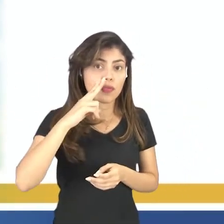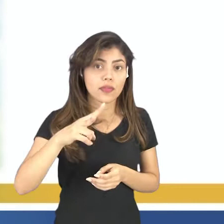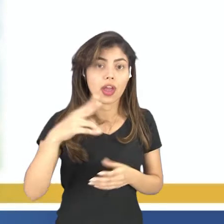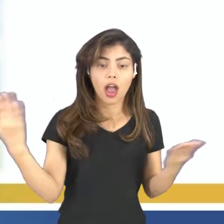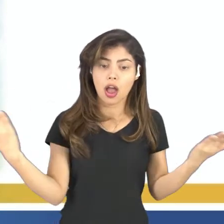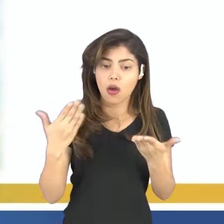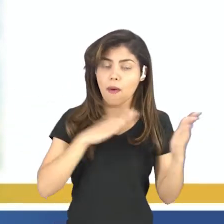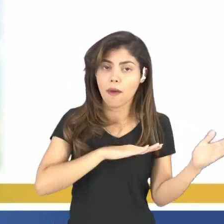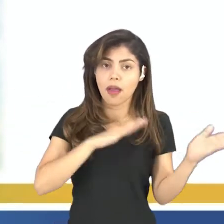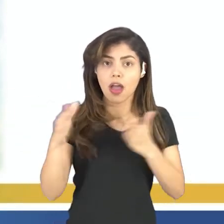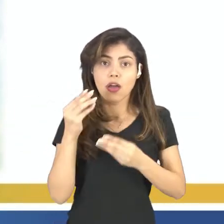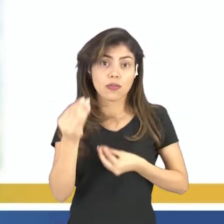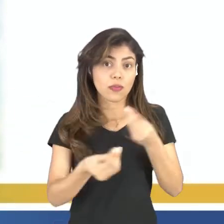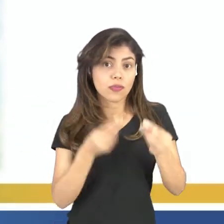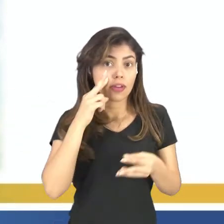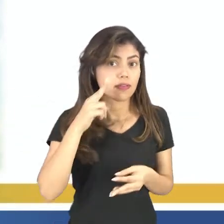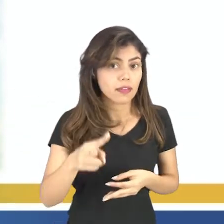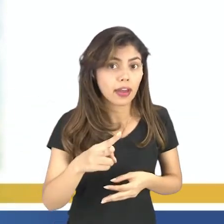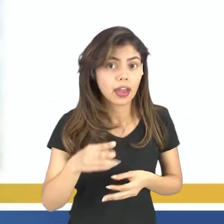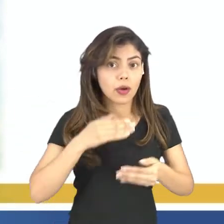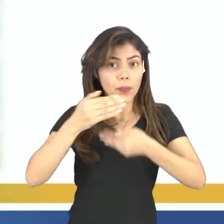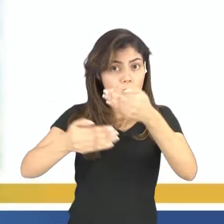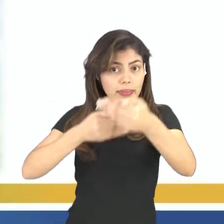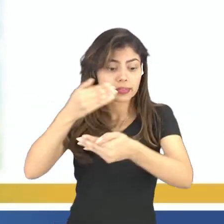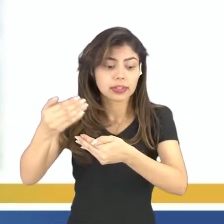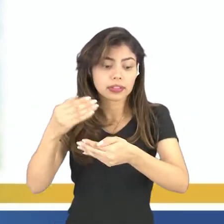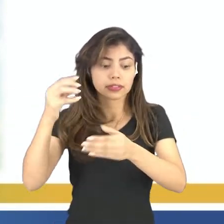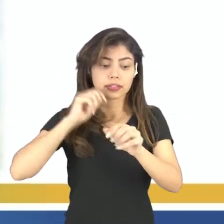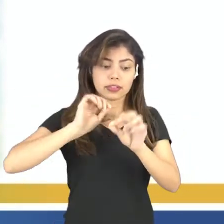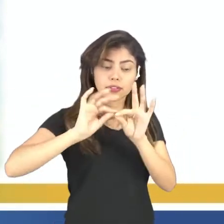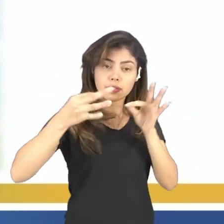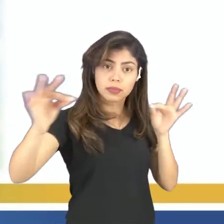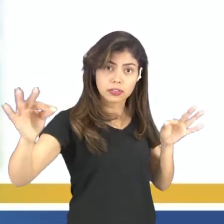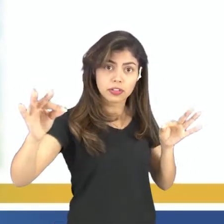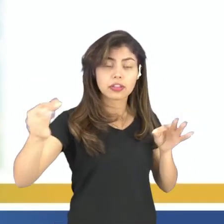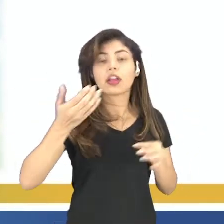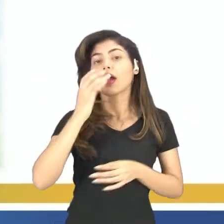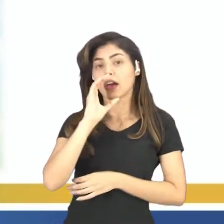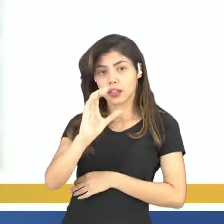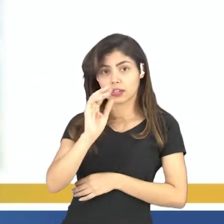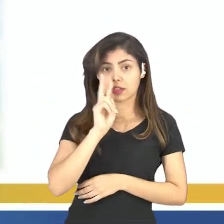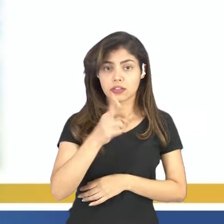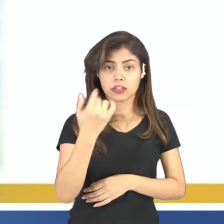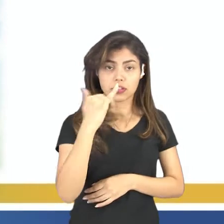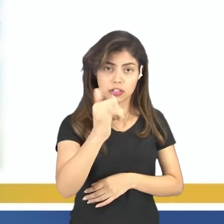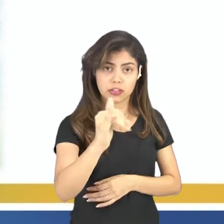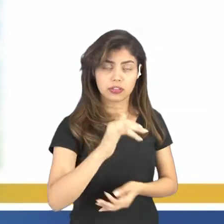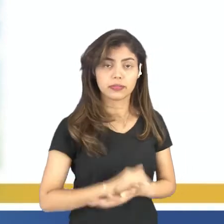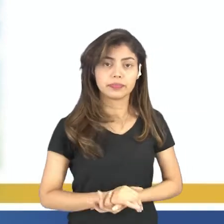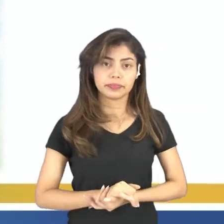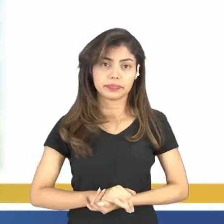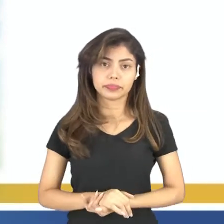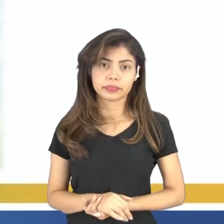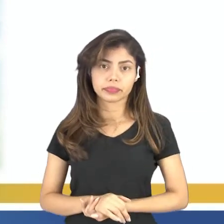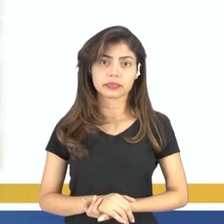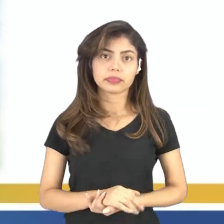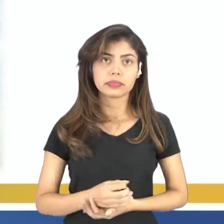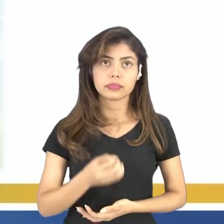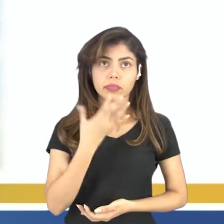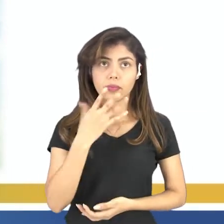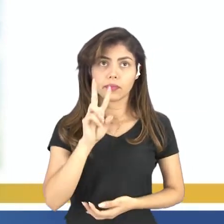exprime no sistema internacional em unidades de Joule. Quer dizer que a energia em um sistema pode ser medida, ela pode